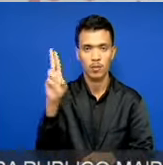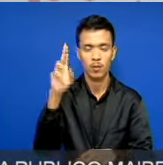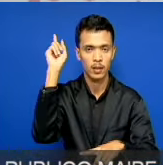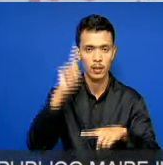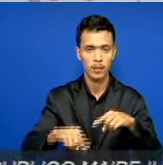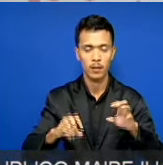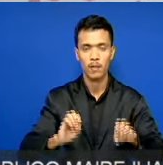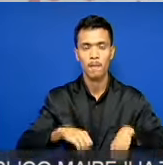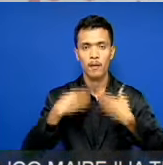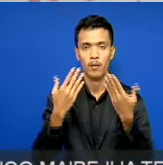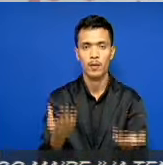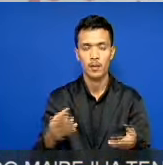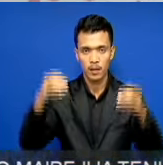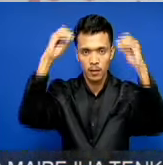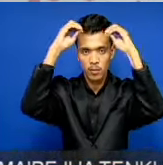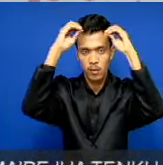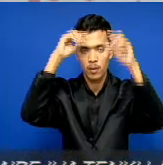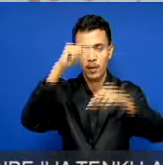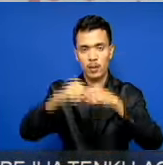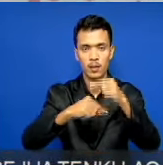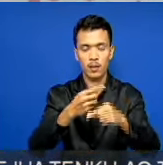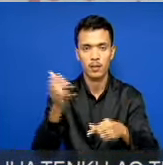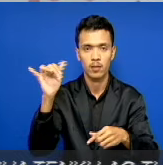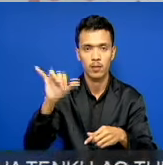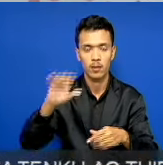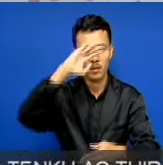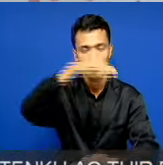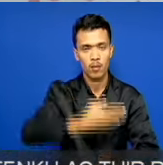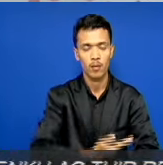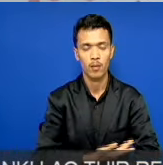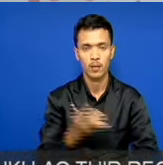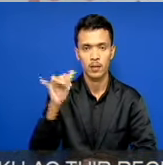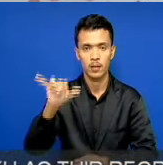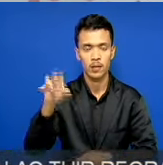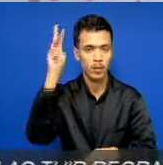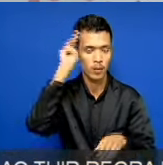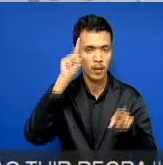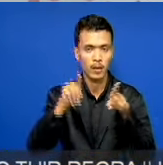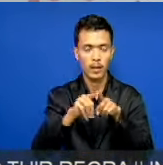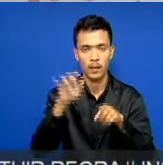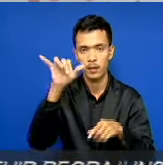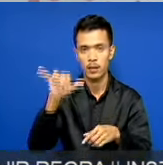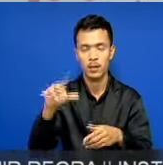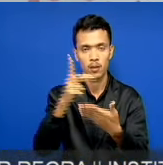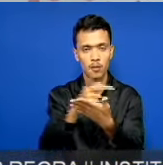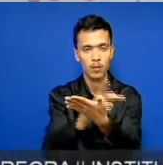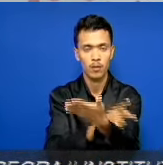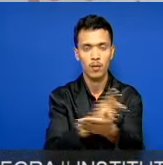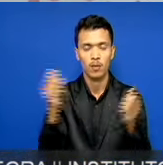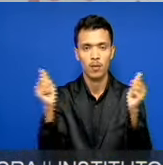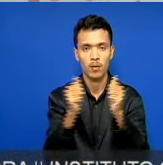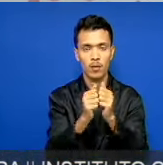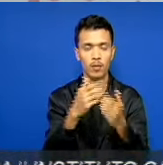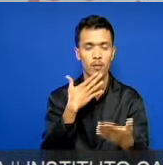zera saun sira, itani wan sira, itani alin sira, promove sira di dia, liu si meiu se wain, ba